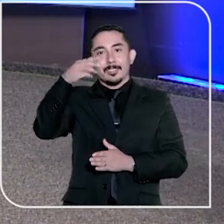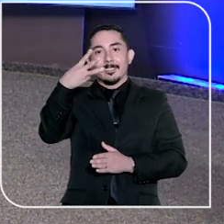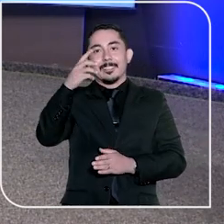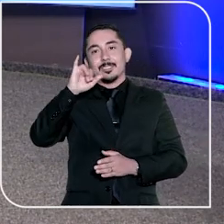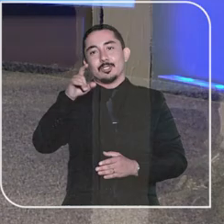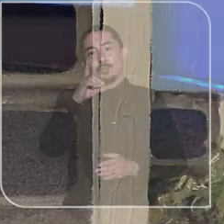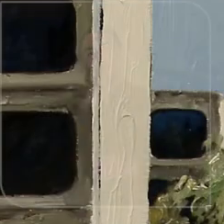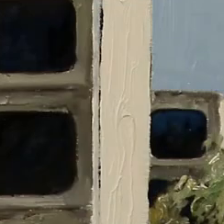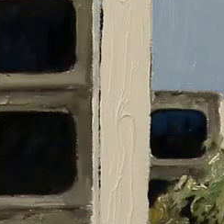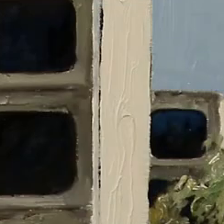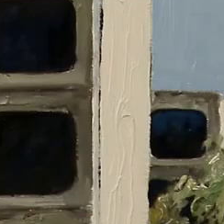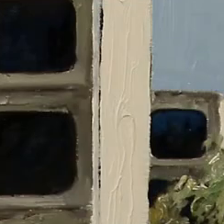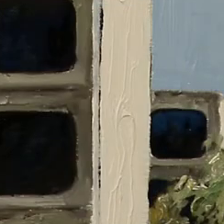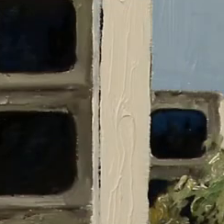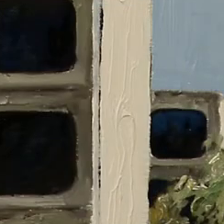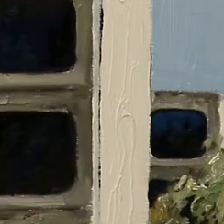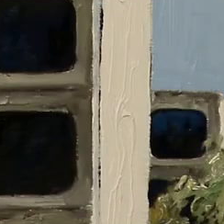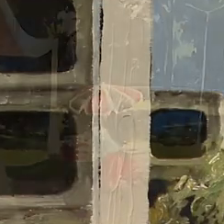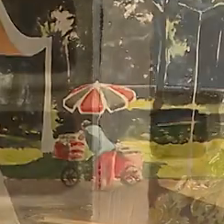3 de